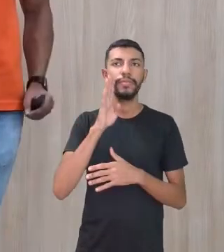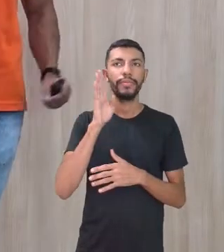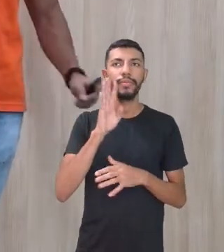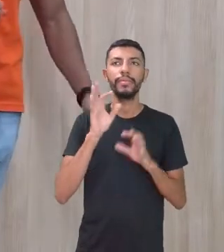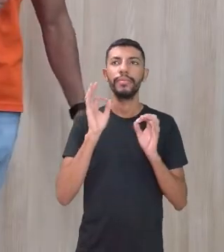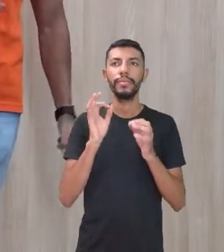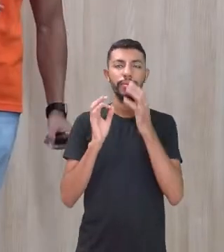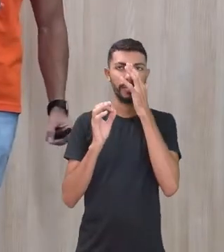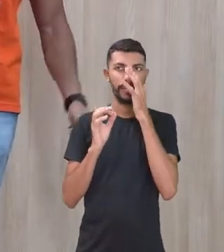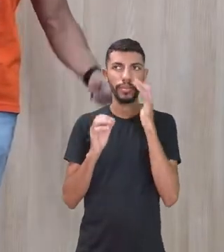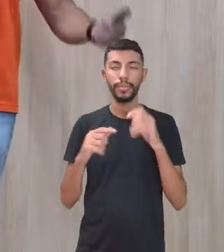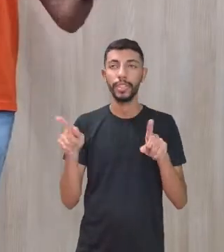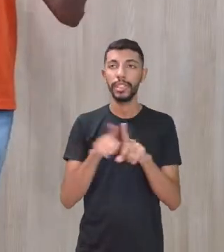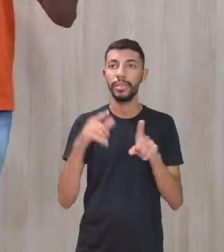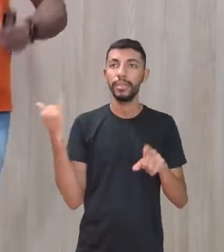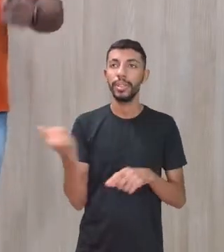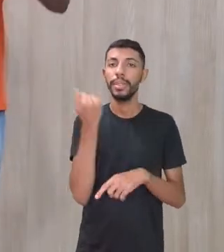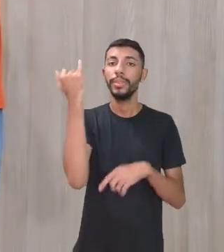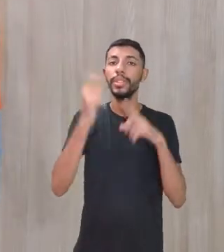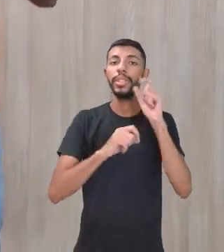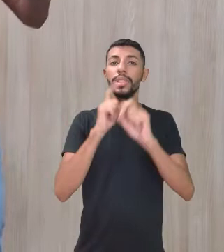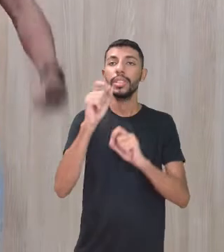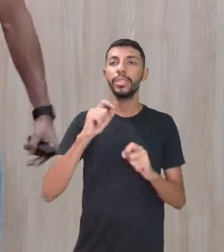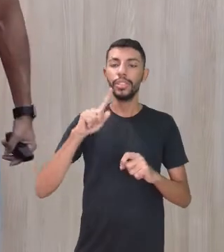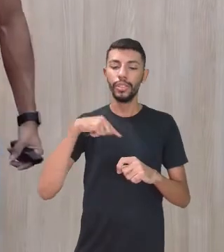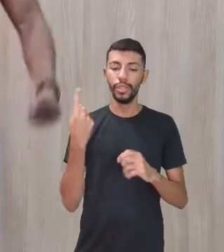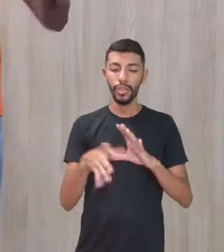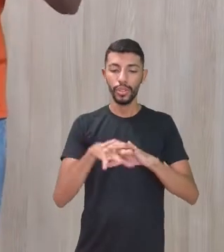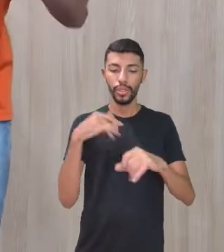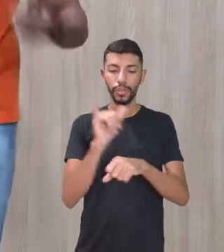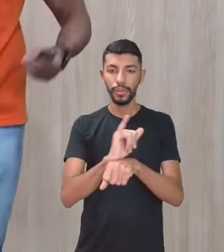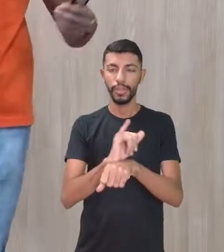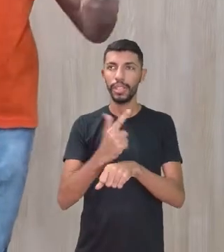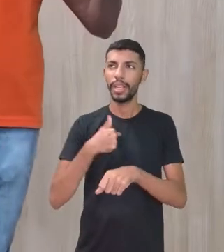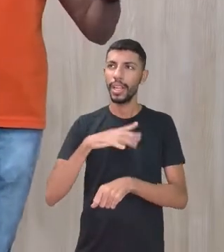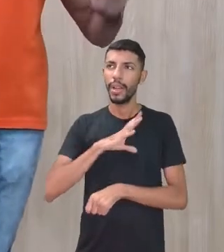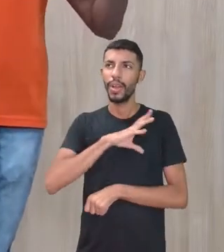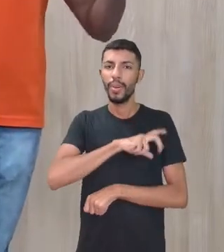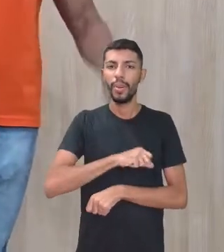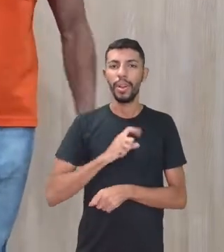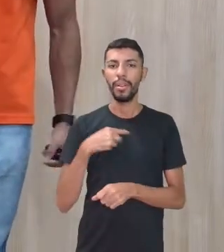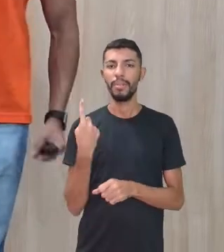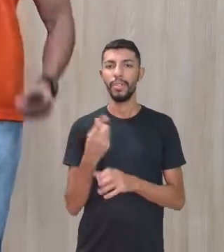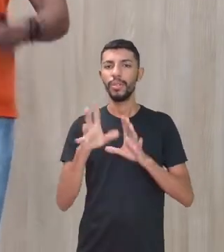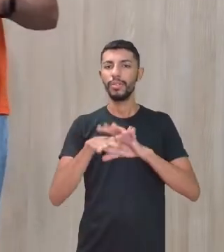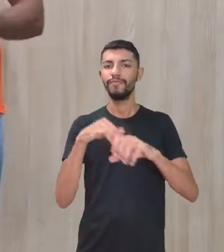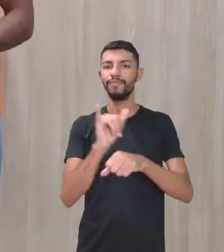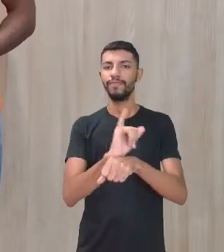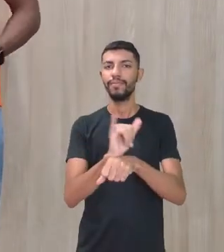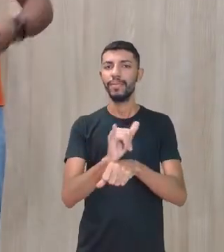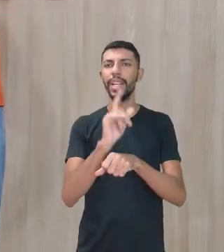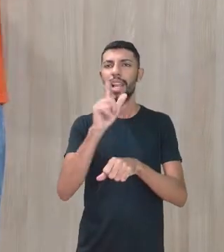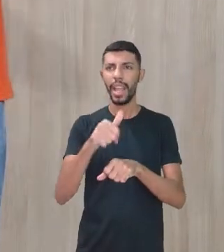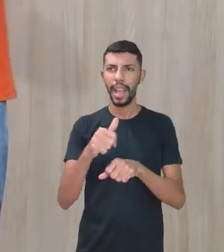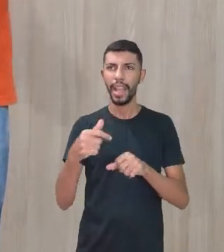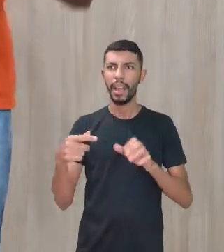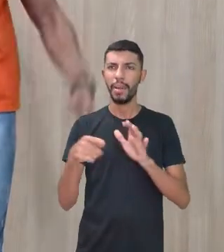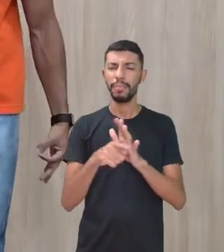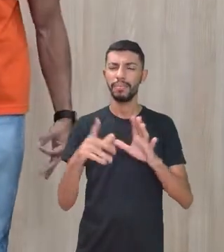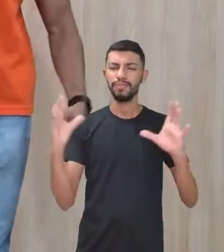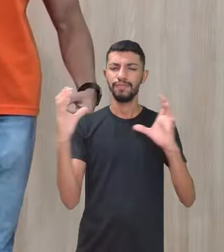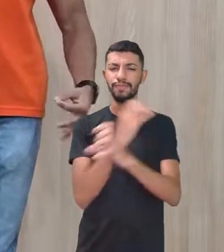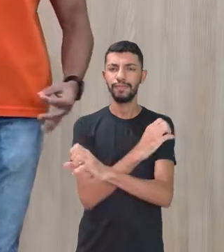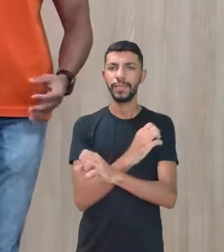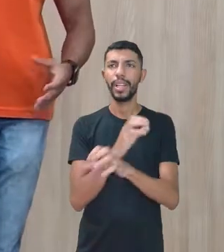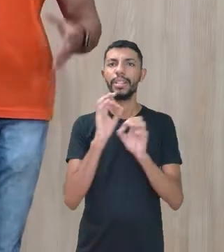Outro ponto bastante importante é o nosso canal no YouTube. Eu amo o nosso canal no YouTube. Lá é uma plataforma